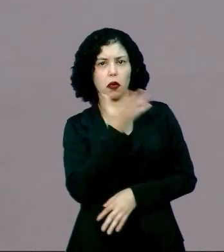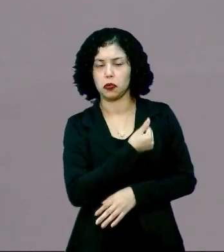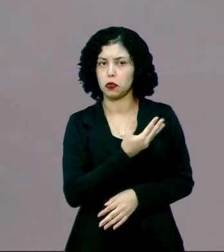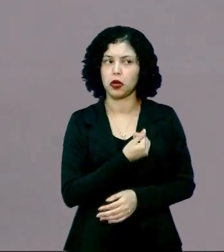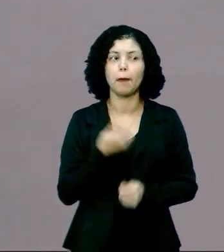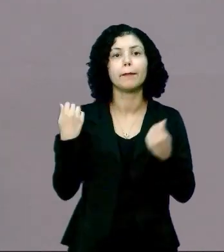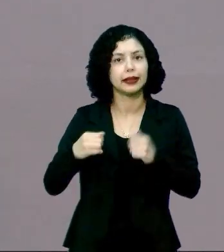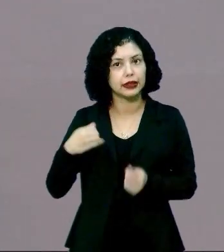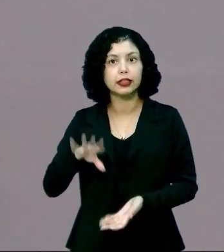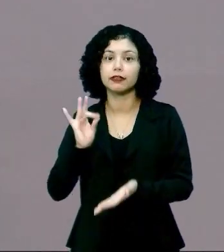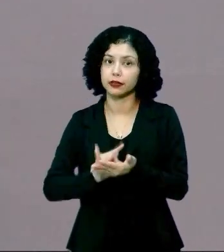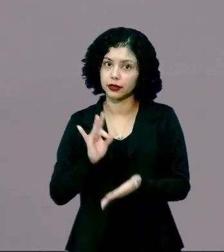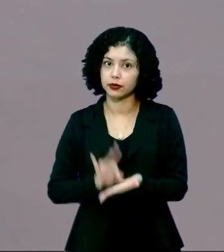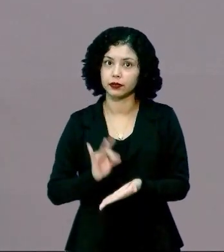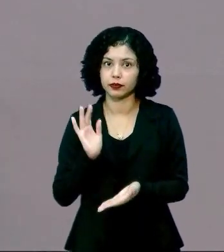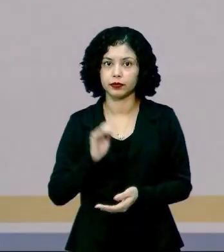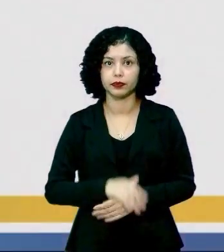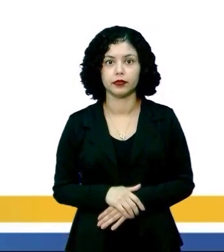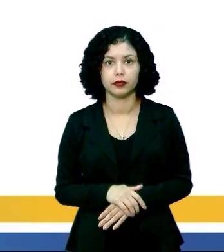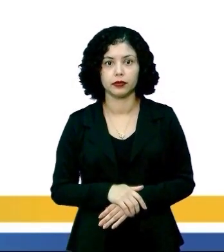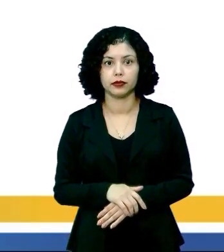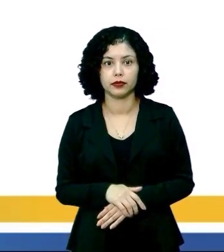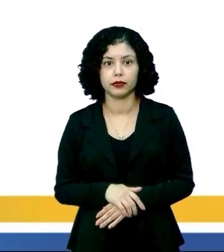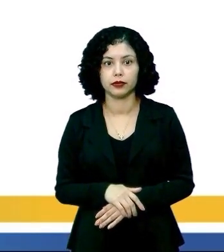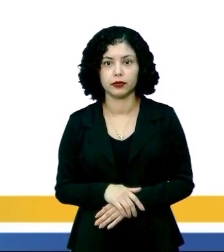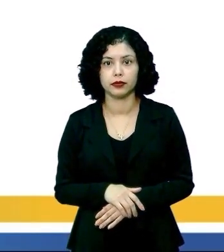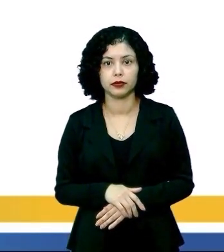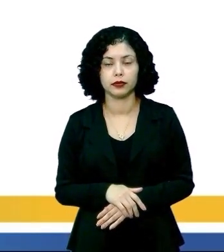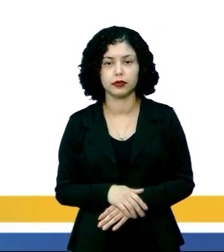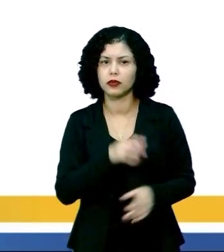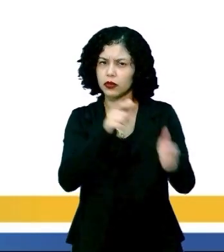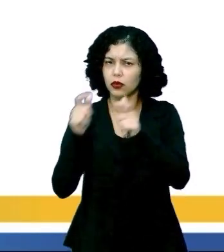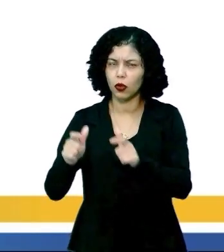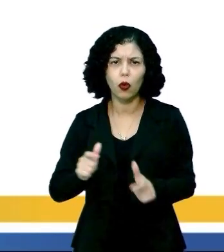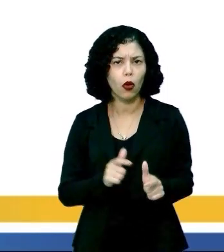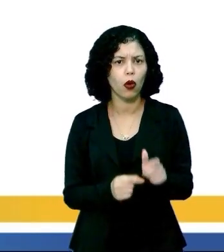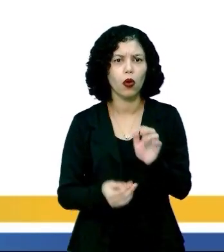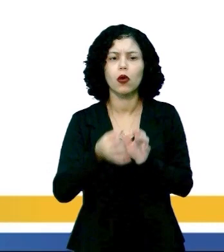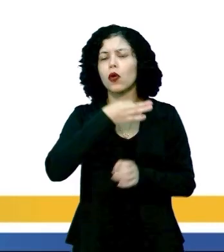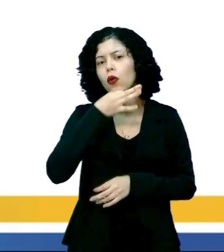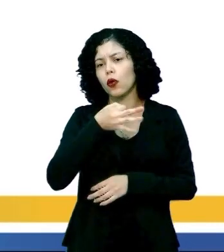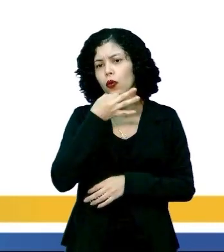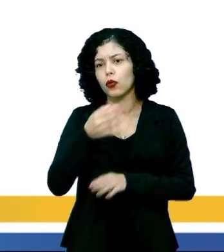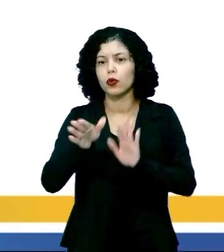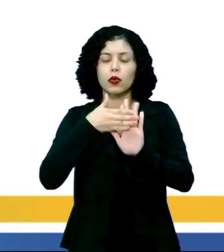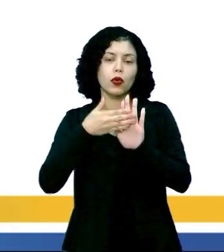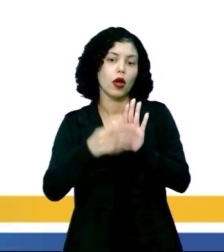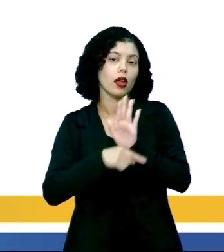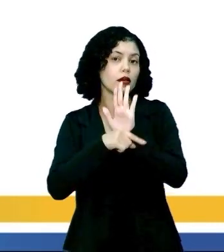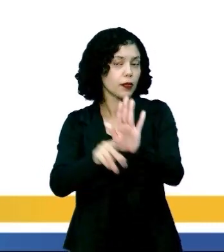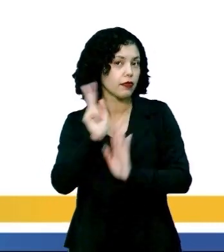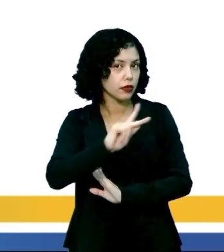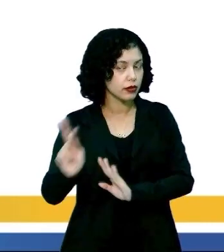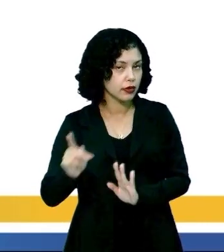Ele tem que ser verdadeiro, ele tem que ser real. Então, vamos ver aqui, onde é que estaria esse argumento de provas,